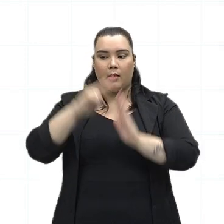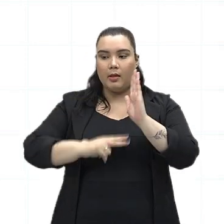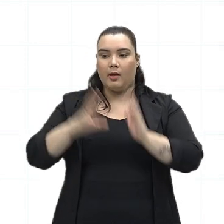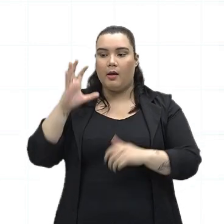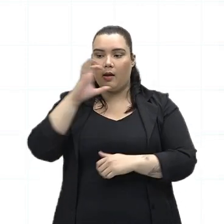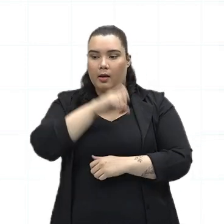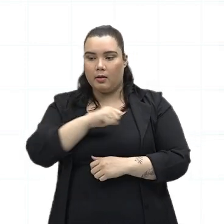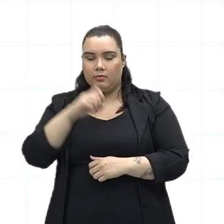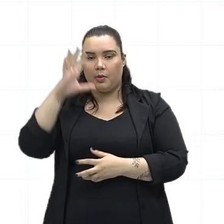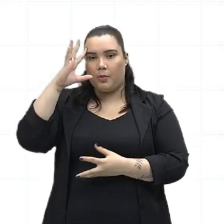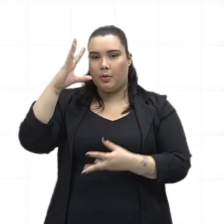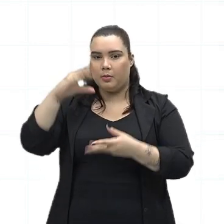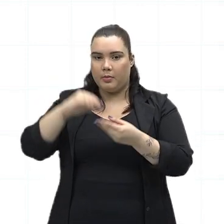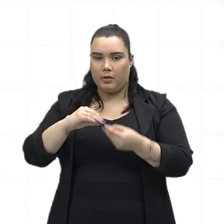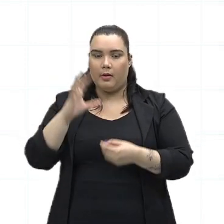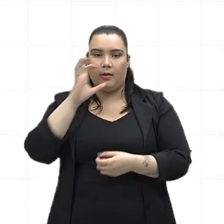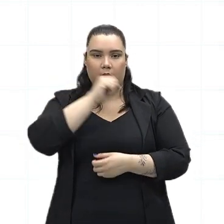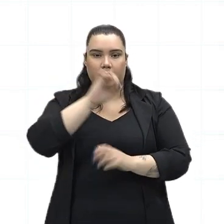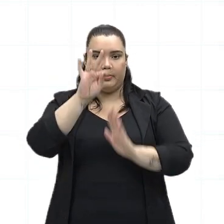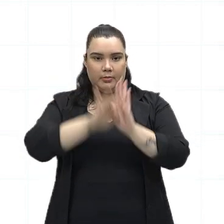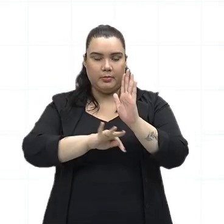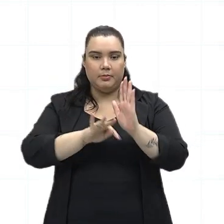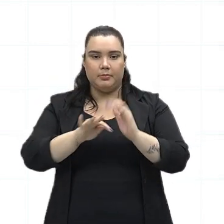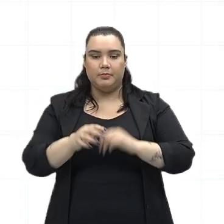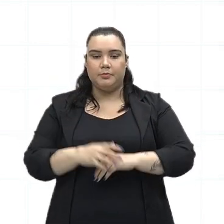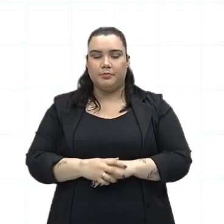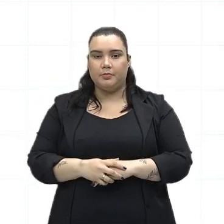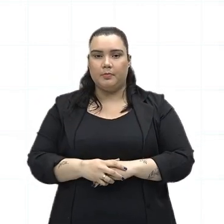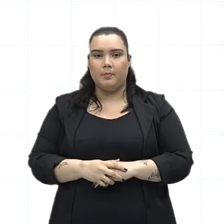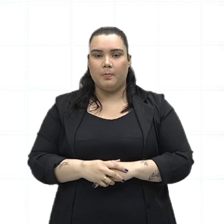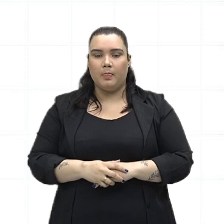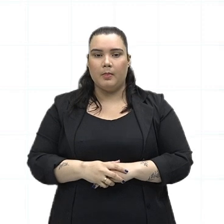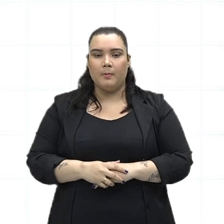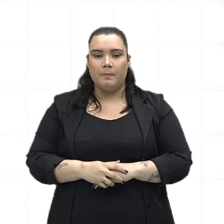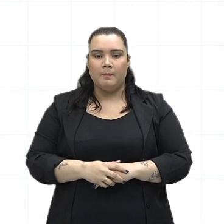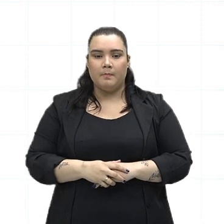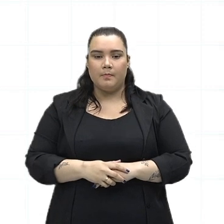rápido, a compreender mais rápido o texto. Temos ainda no